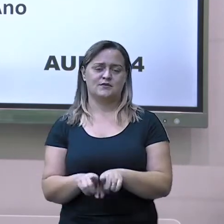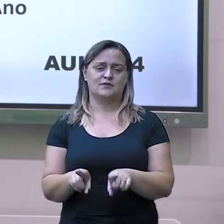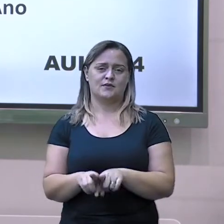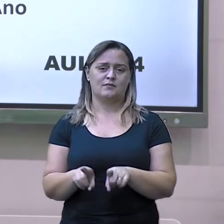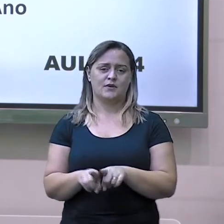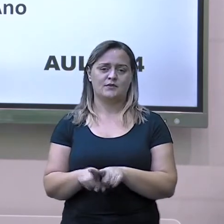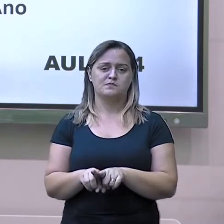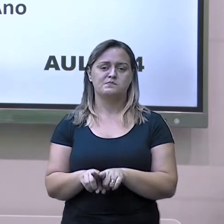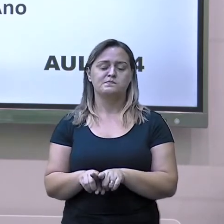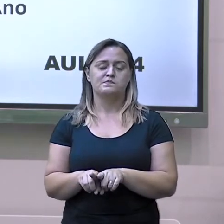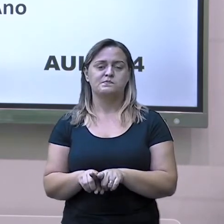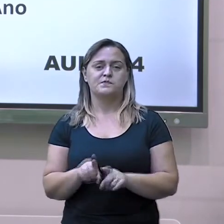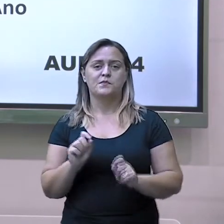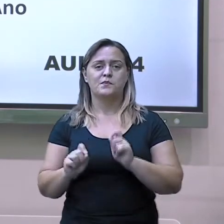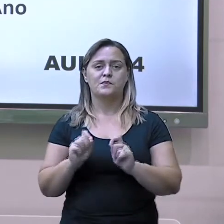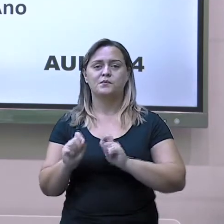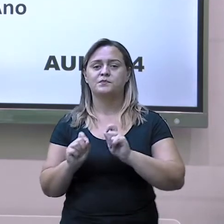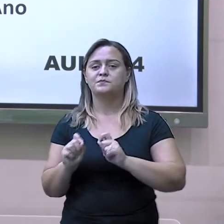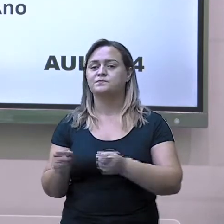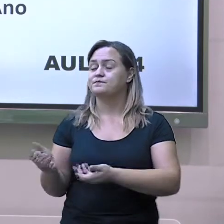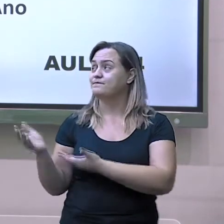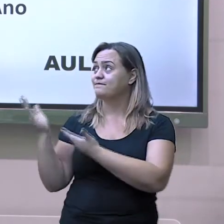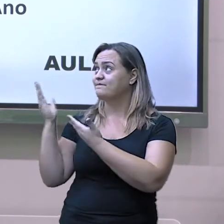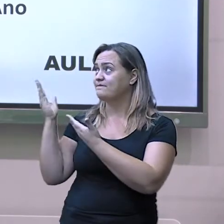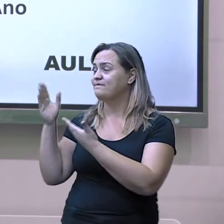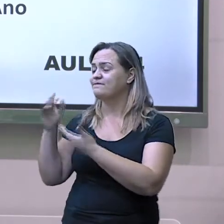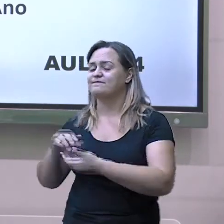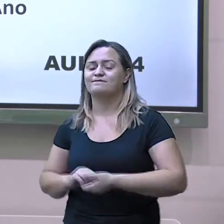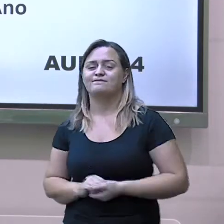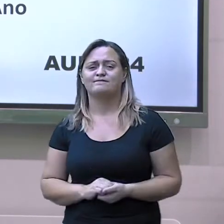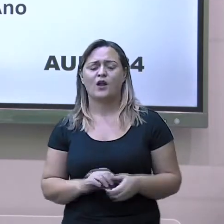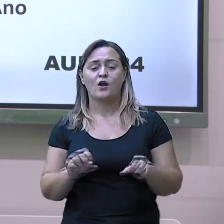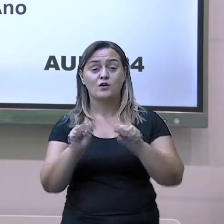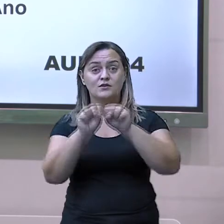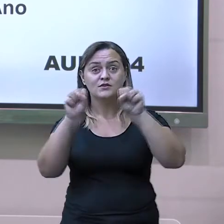específica, nós falaremos sobre o sistema